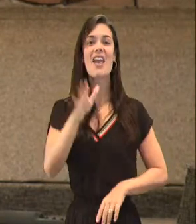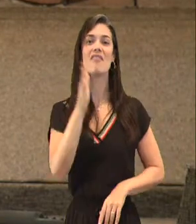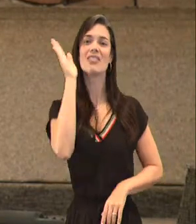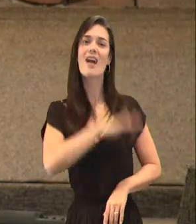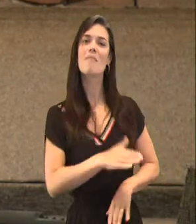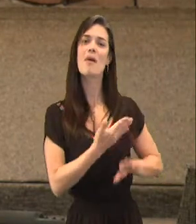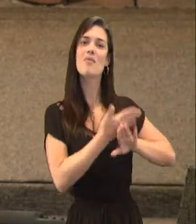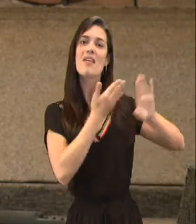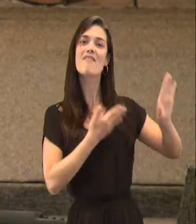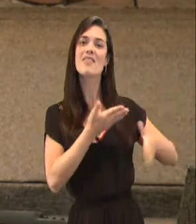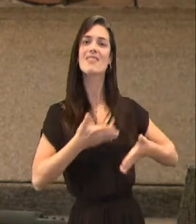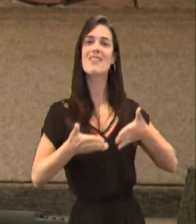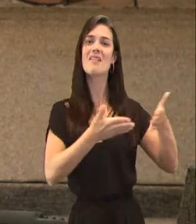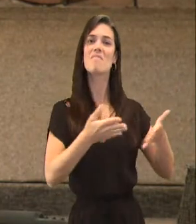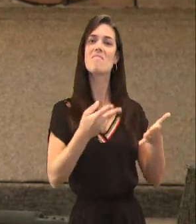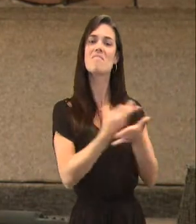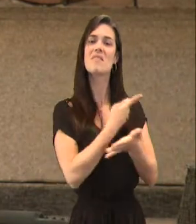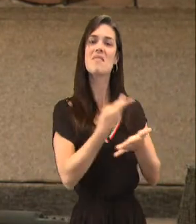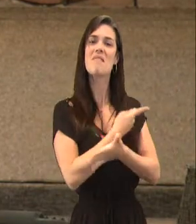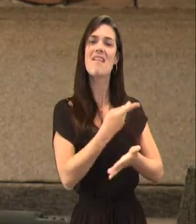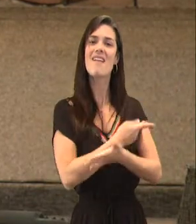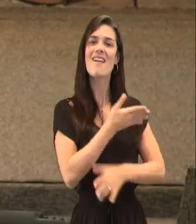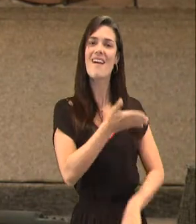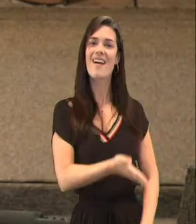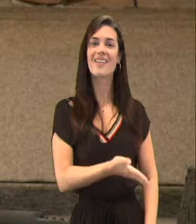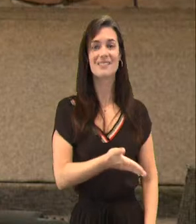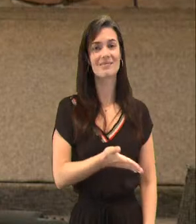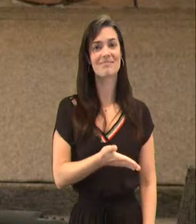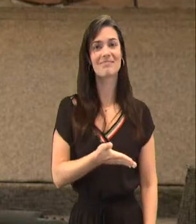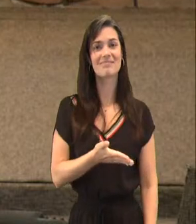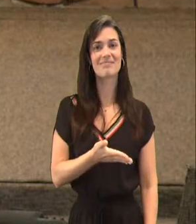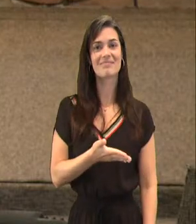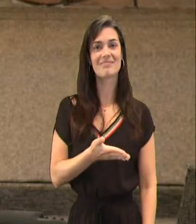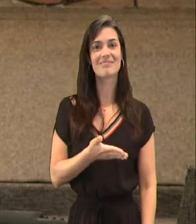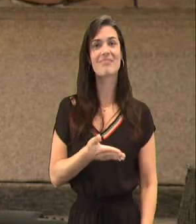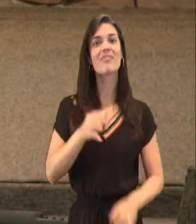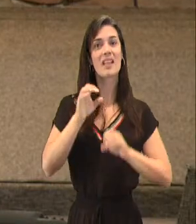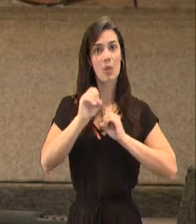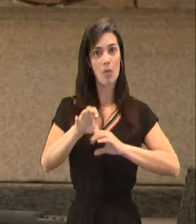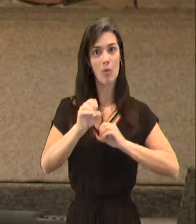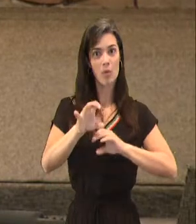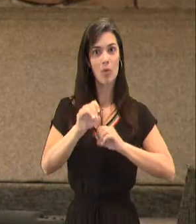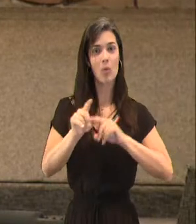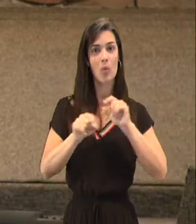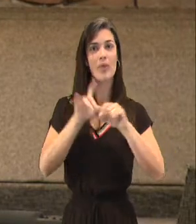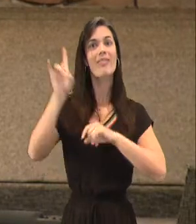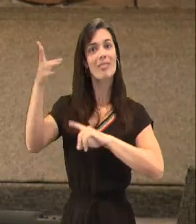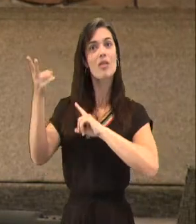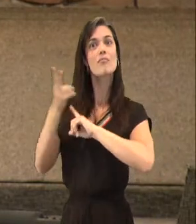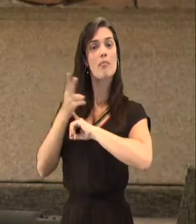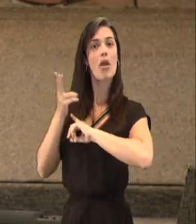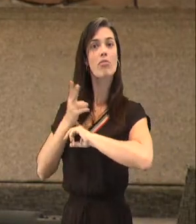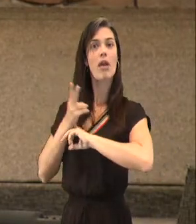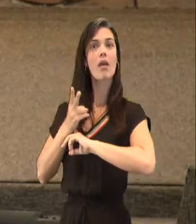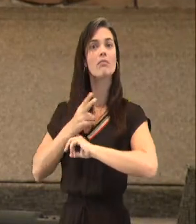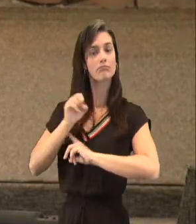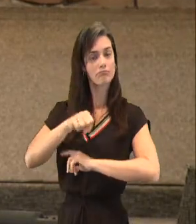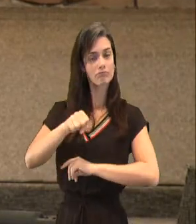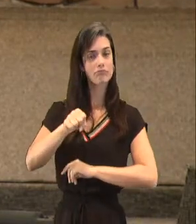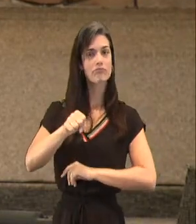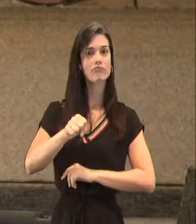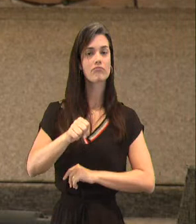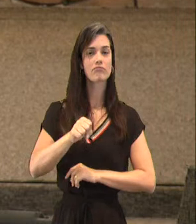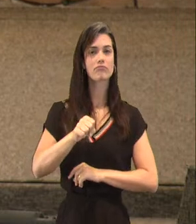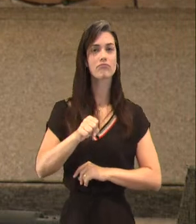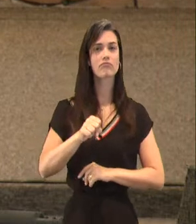cair. Esse é o pedido aqui e essa é a lição de entendermos que Deus nos dá proteção.